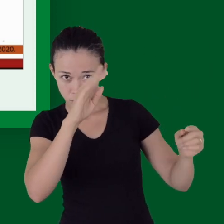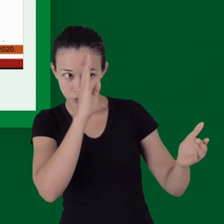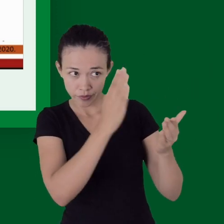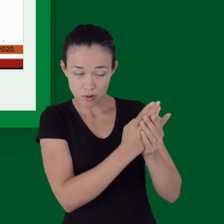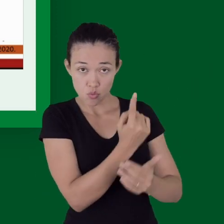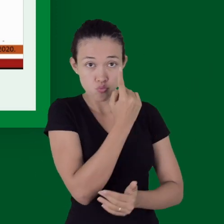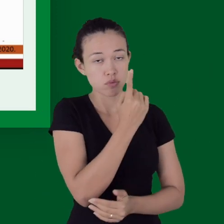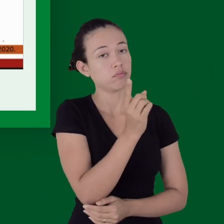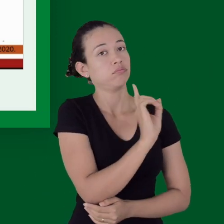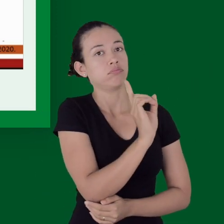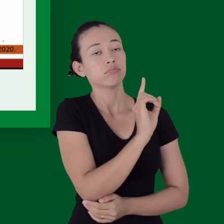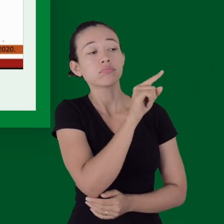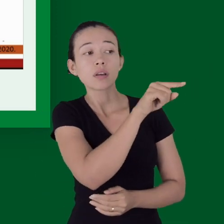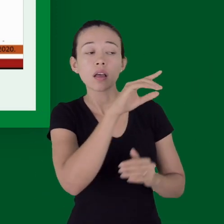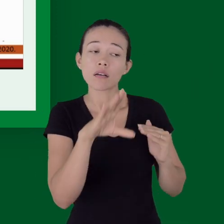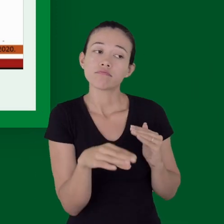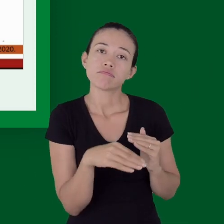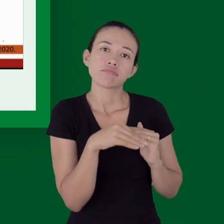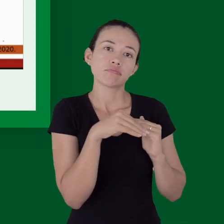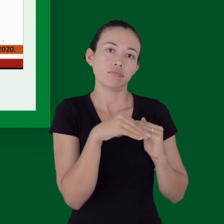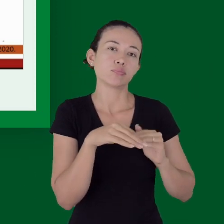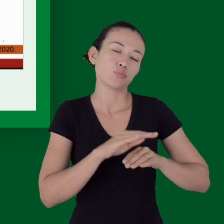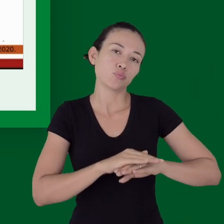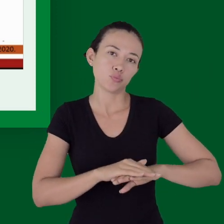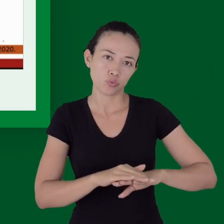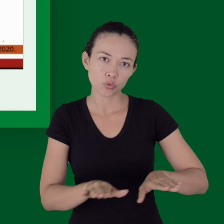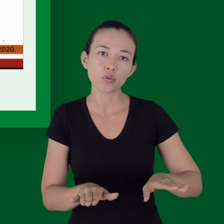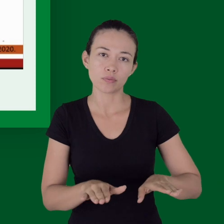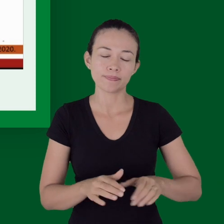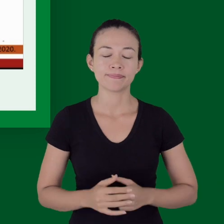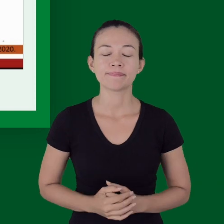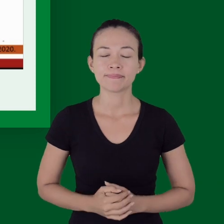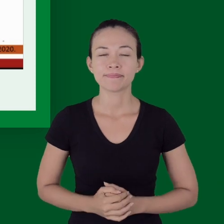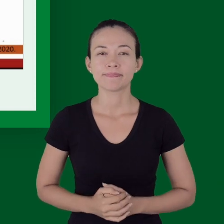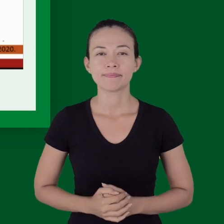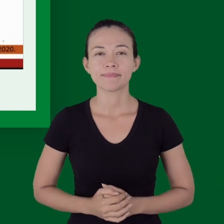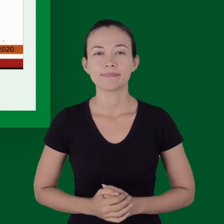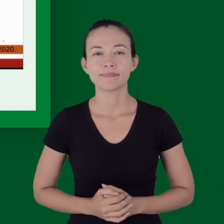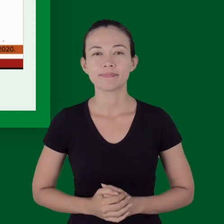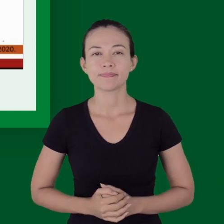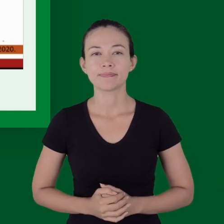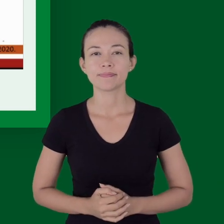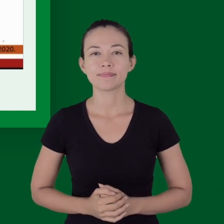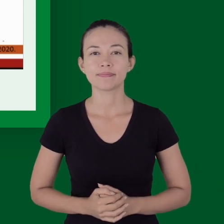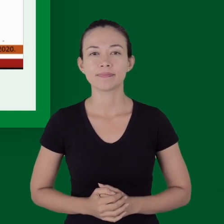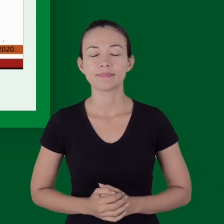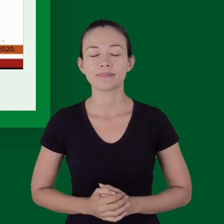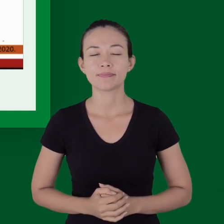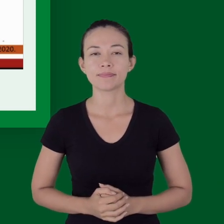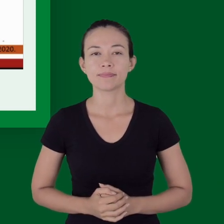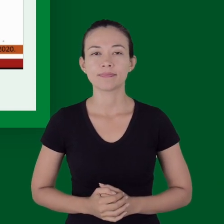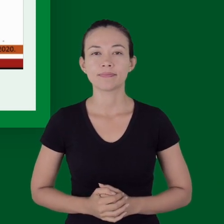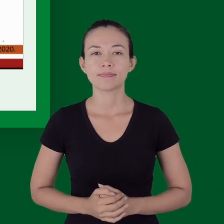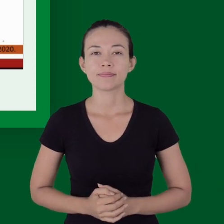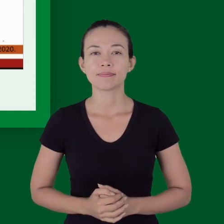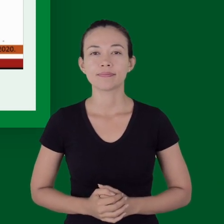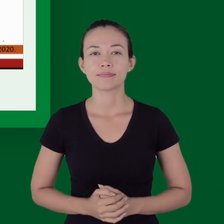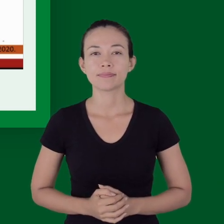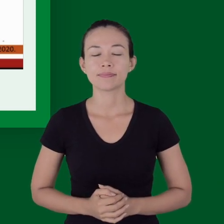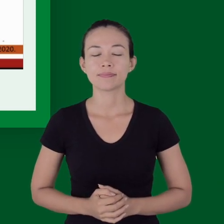auxiliar, né? Lembrando que a gente nunca vai avaliar um único parâmetro na parada cardiorrespiratória, mas, assim, a capnografia é um importante aliado